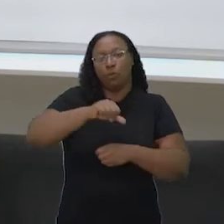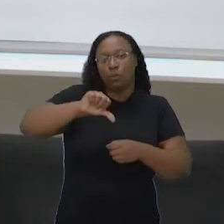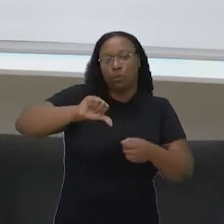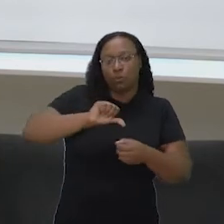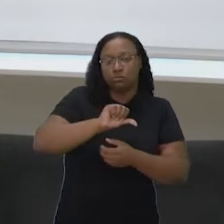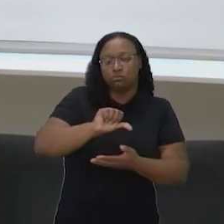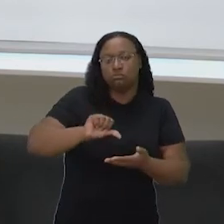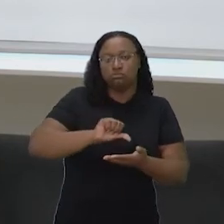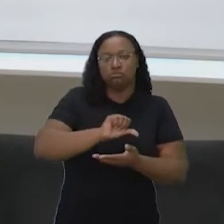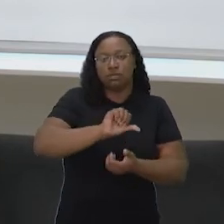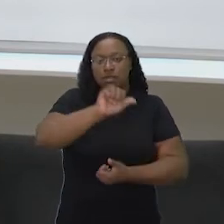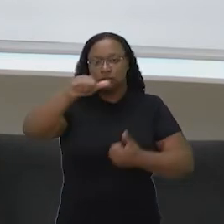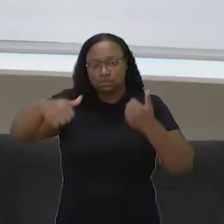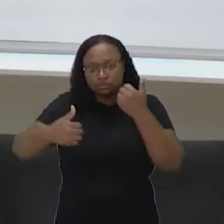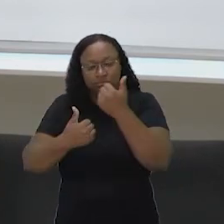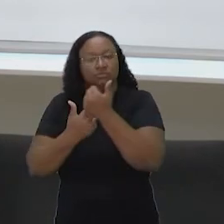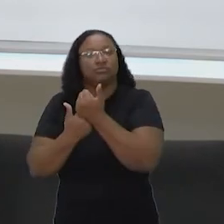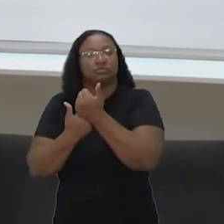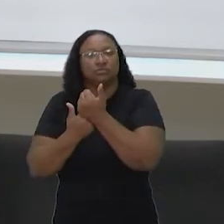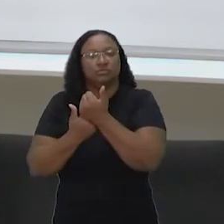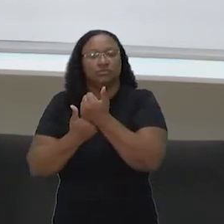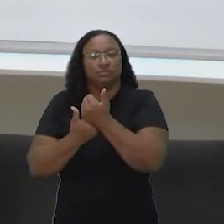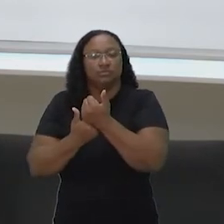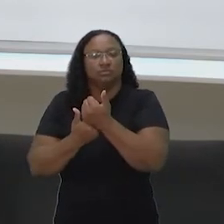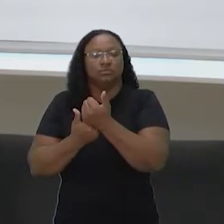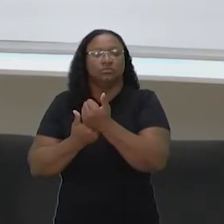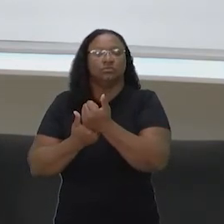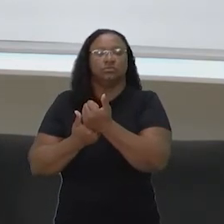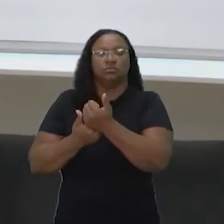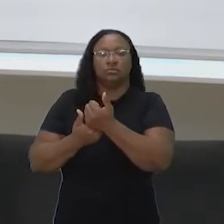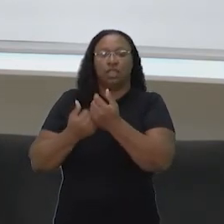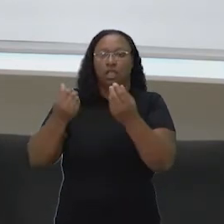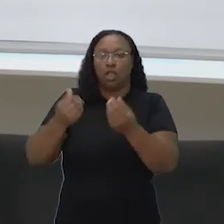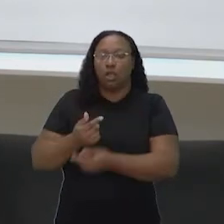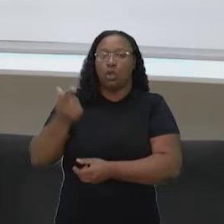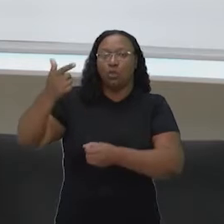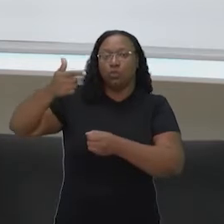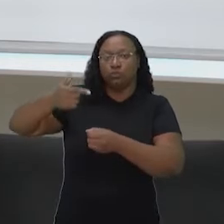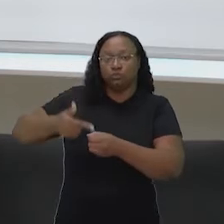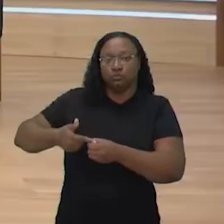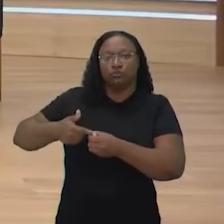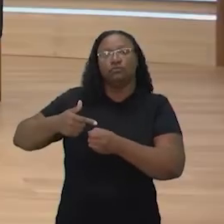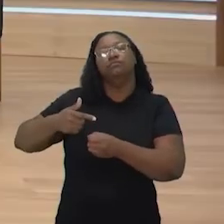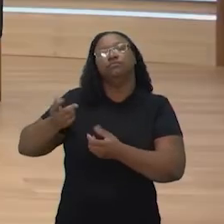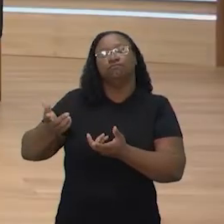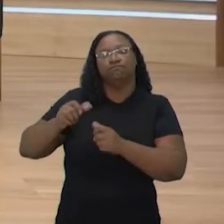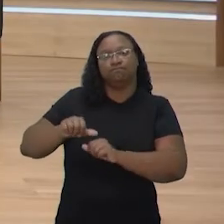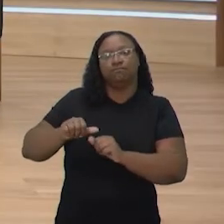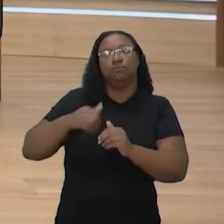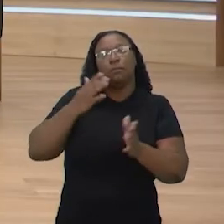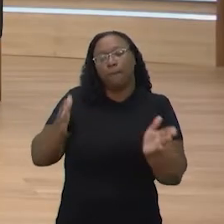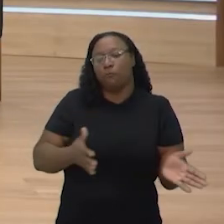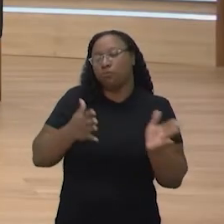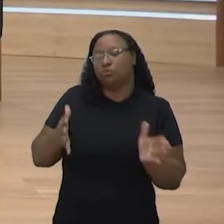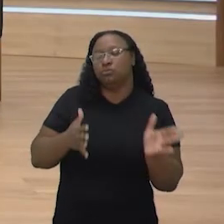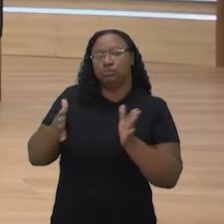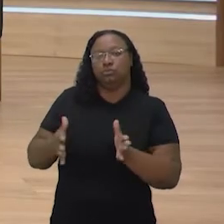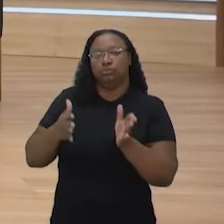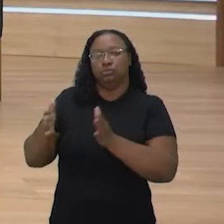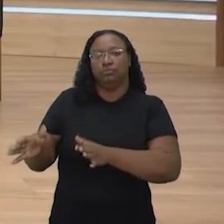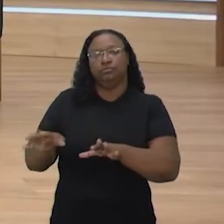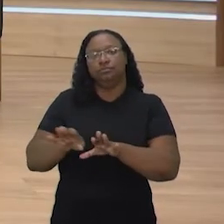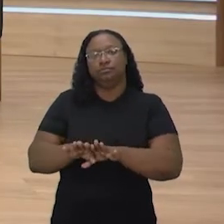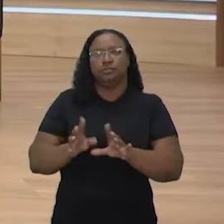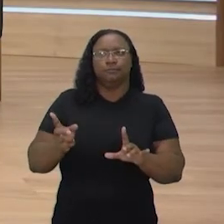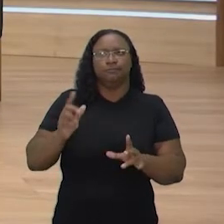um combustível fóssil depois no seu processo de produção. Perfeito. Que eu acho que é uma empresa de laticínio, se não me